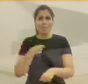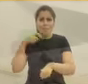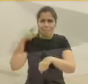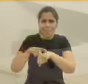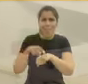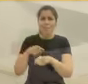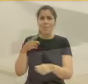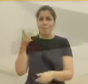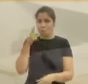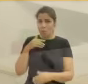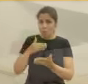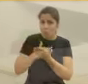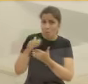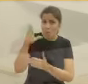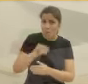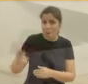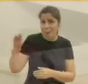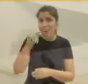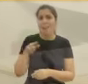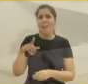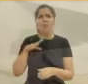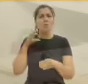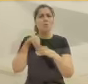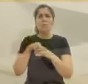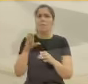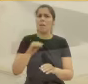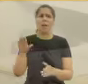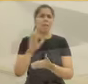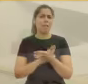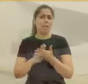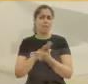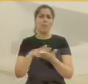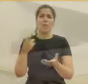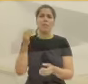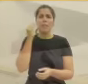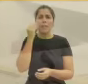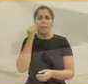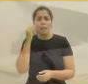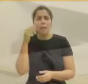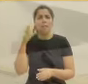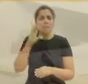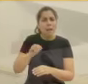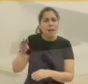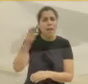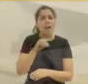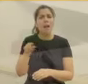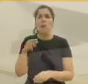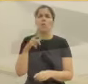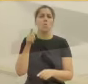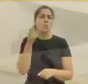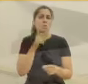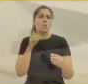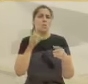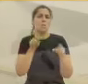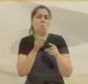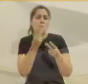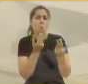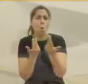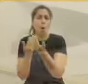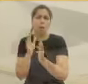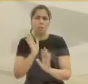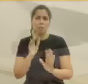entrar a fala, aí eles não entram muito a fala, custa mais entrar a fala. Eles não